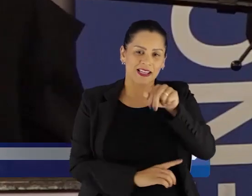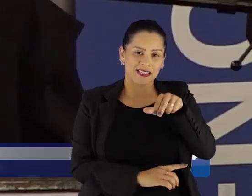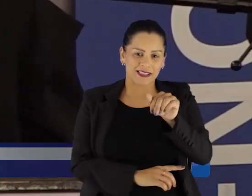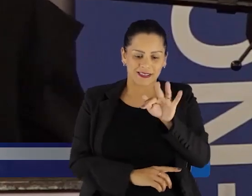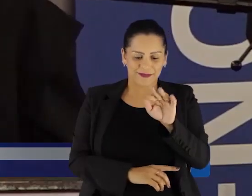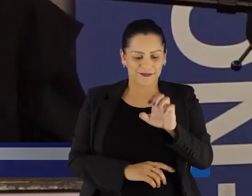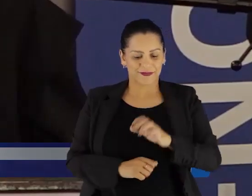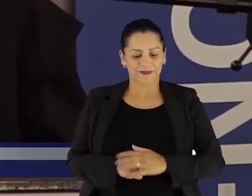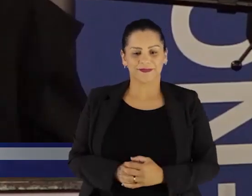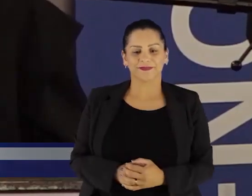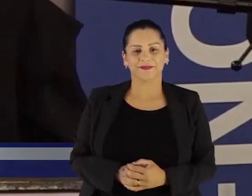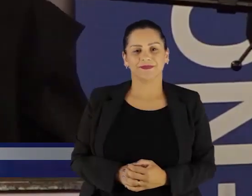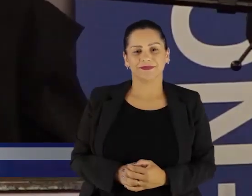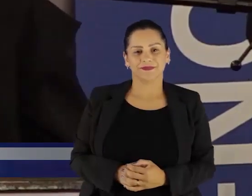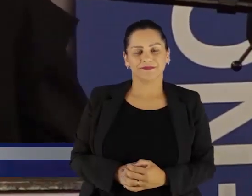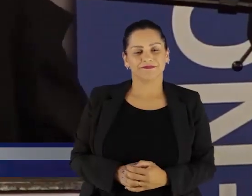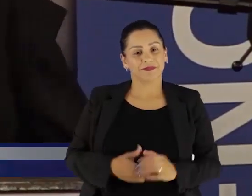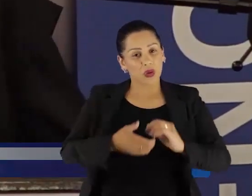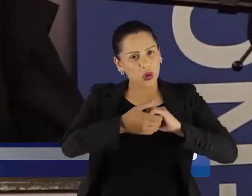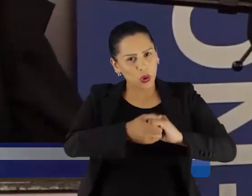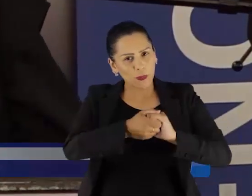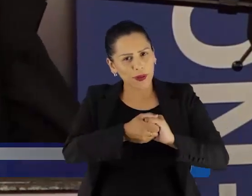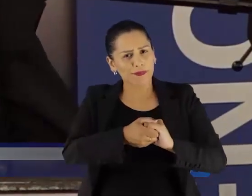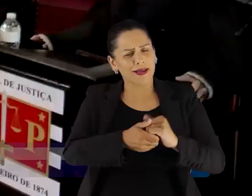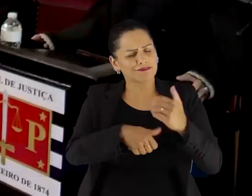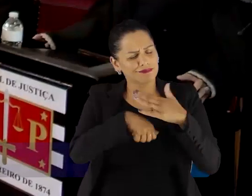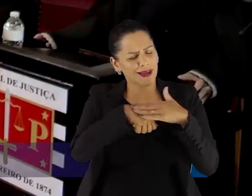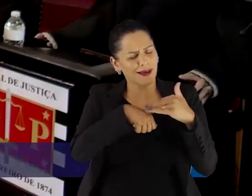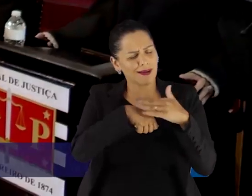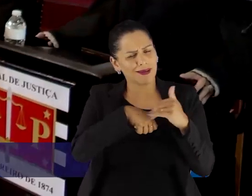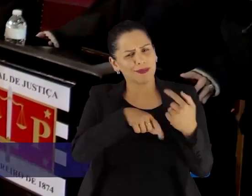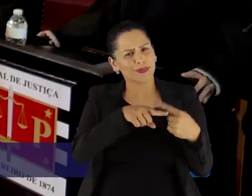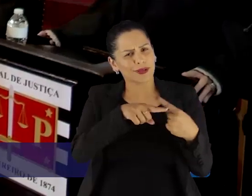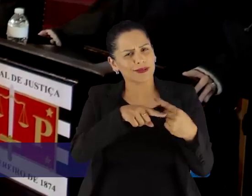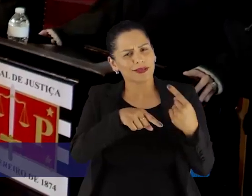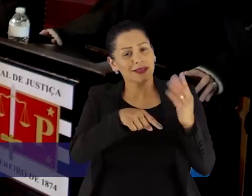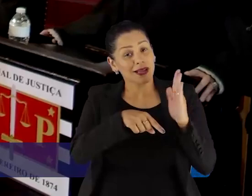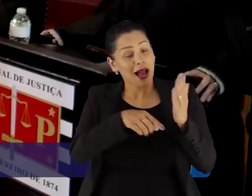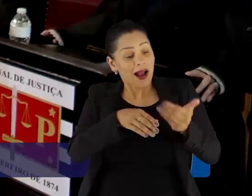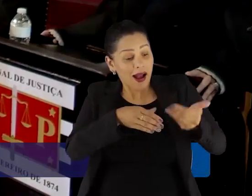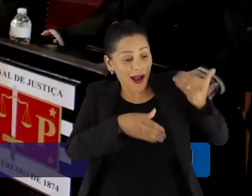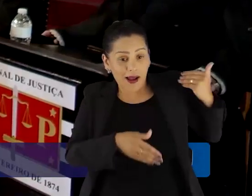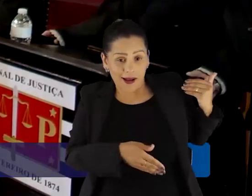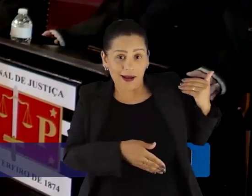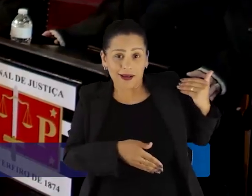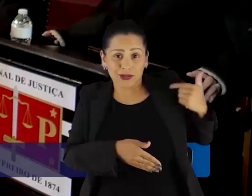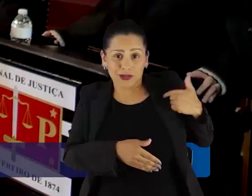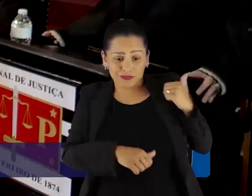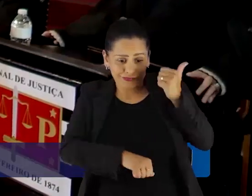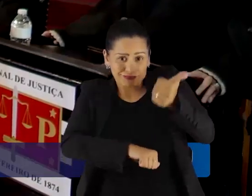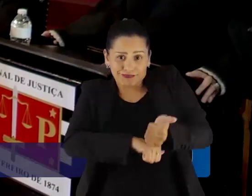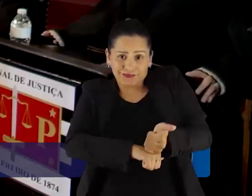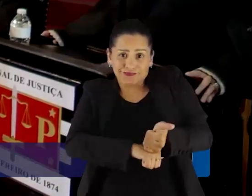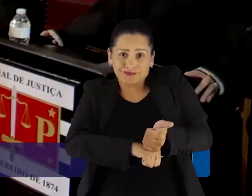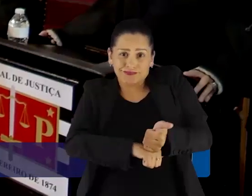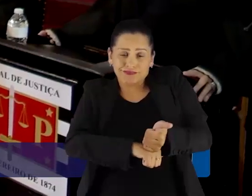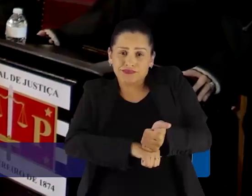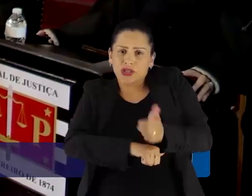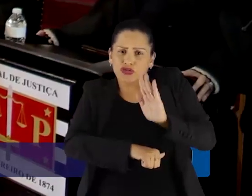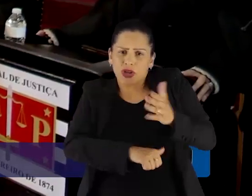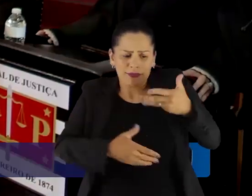é a quem cumprimento carinhosamente porque mesmo antes de assumir o meu cargo já me